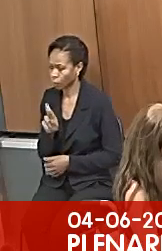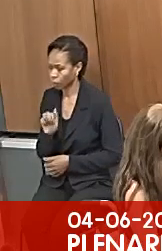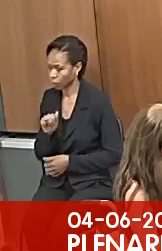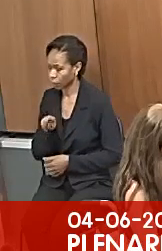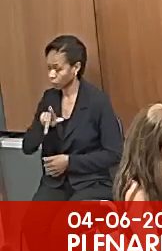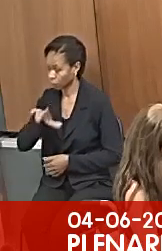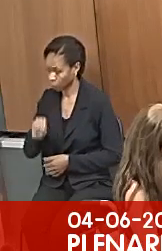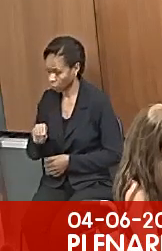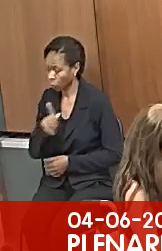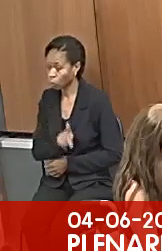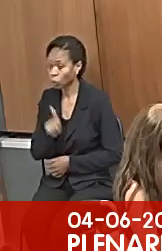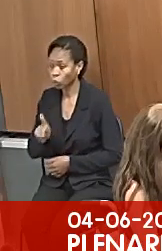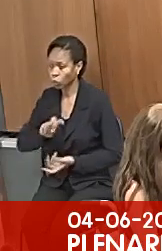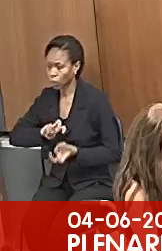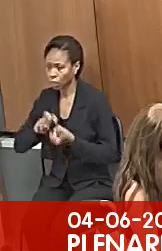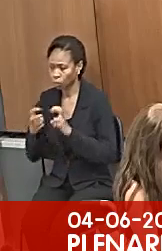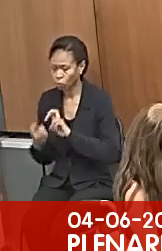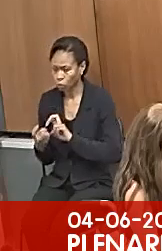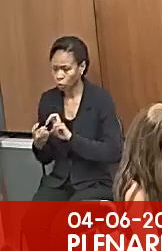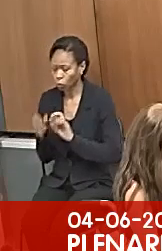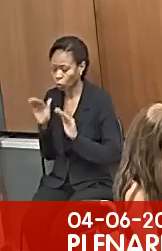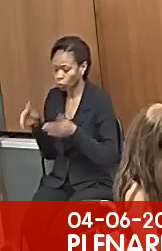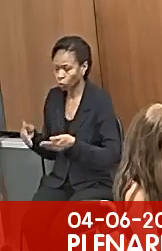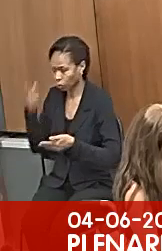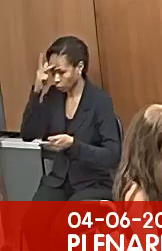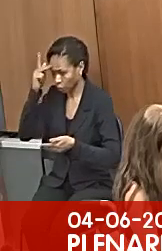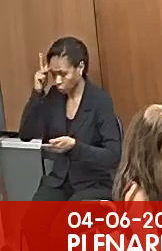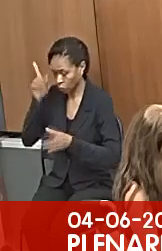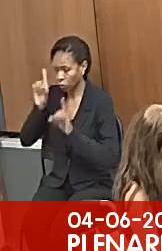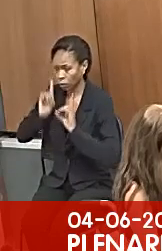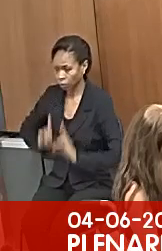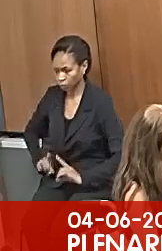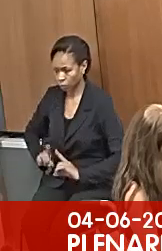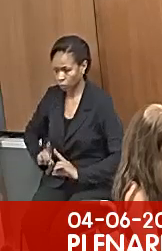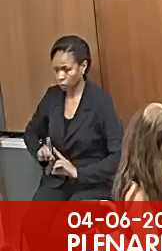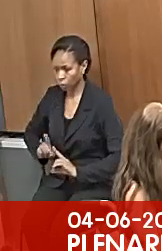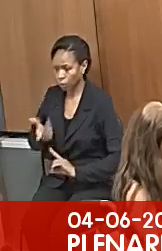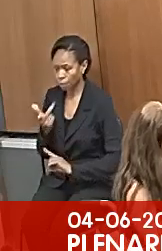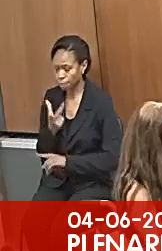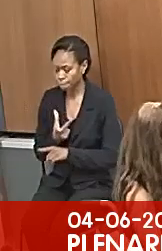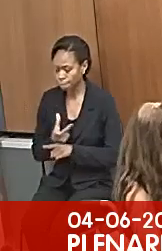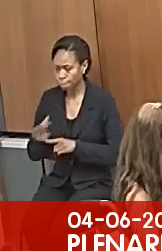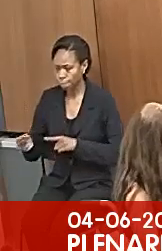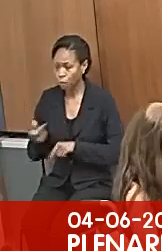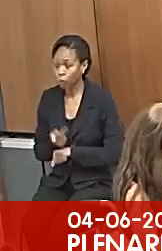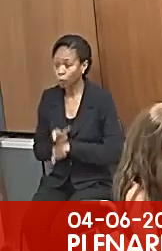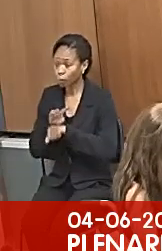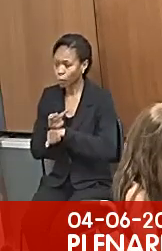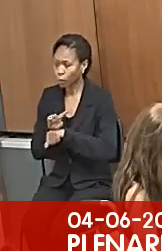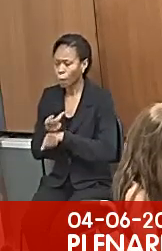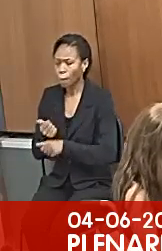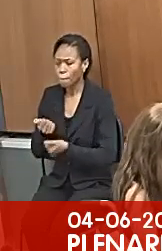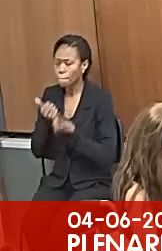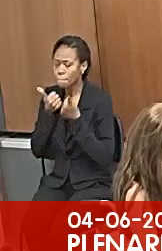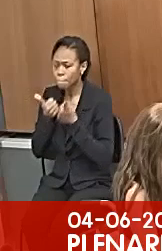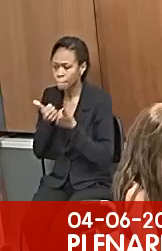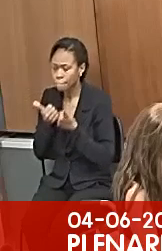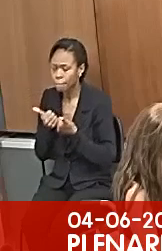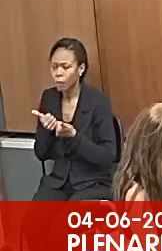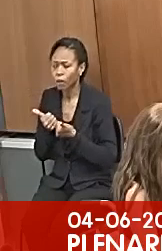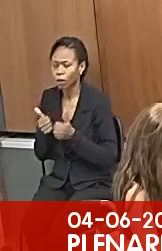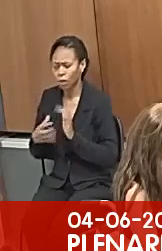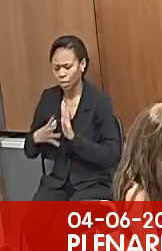Soares, professor de capoeira para pessoas com deficiência, pela conquista do prêmio Bom Exemplo